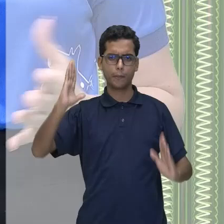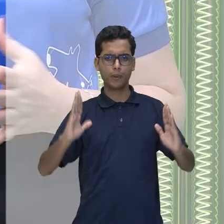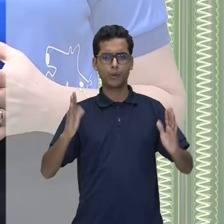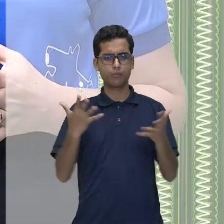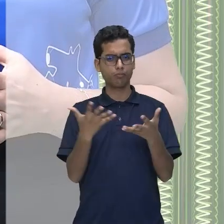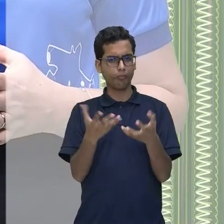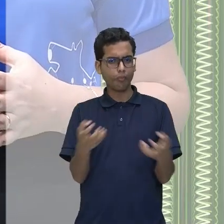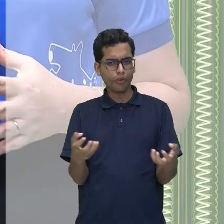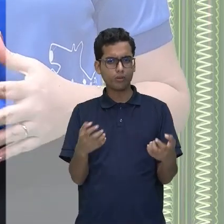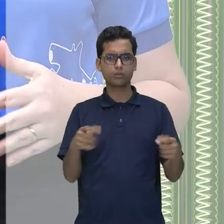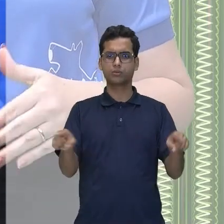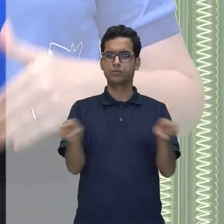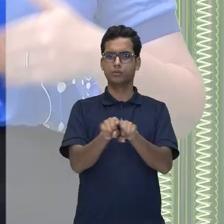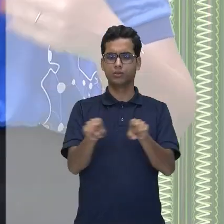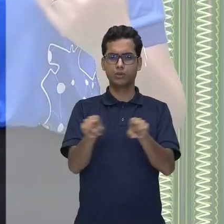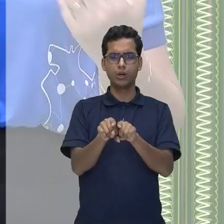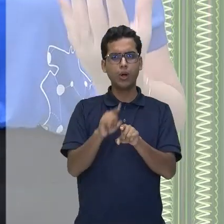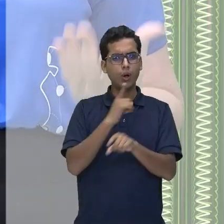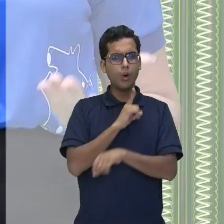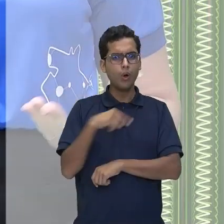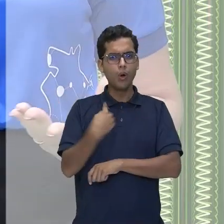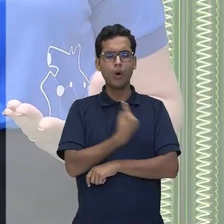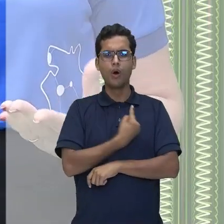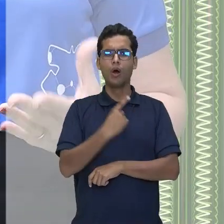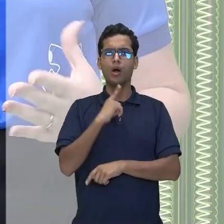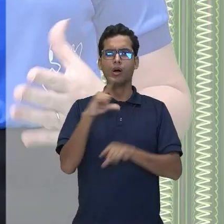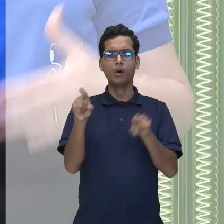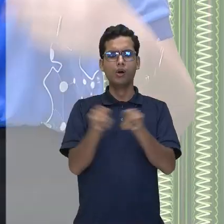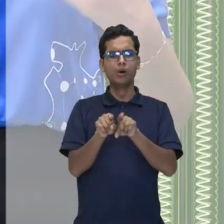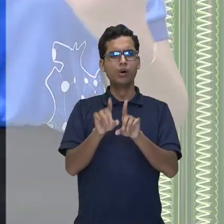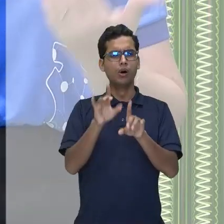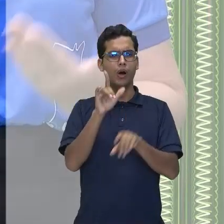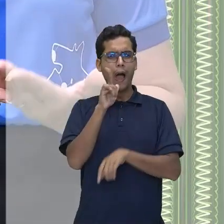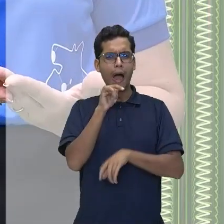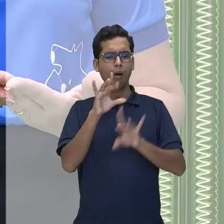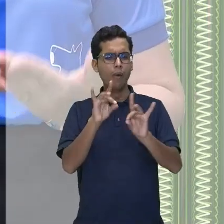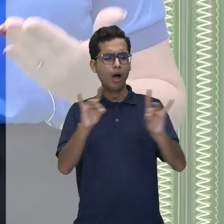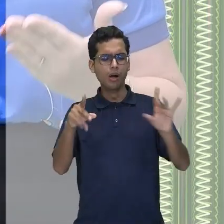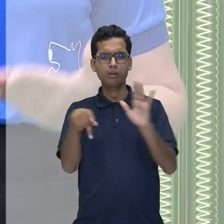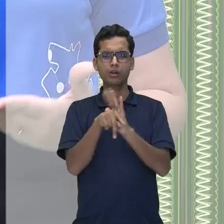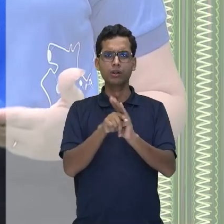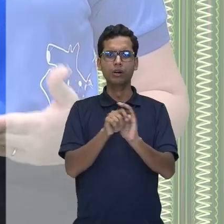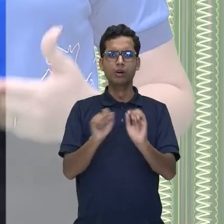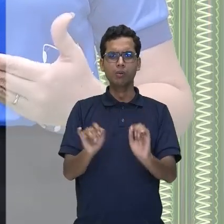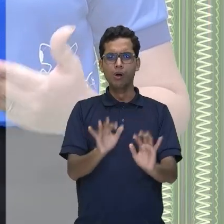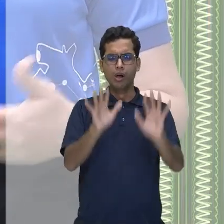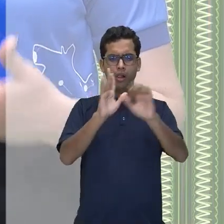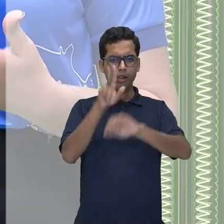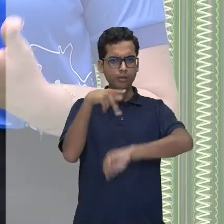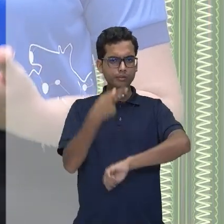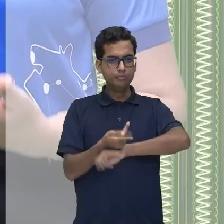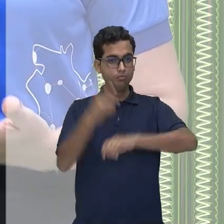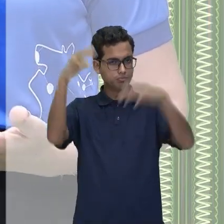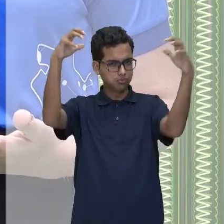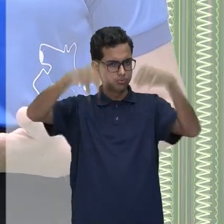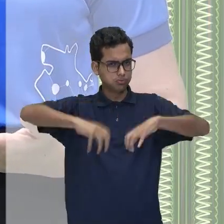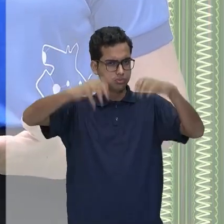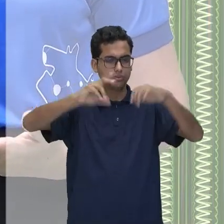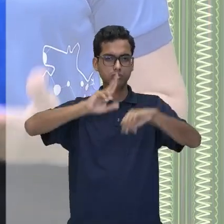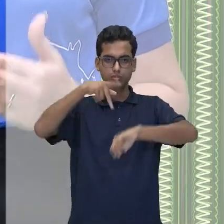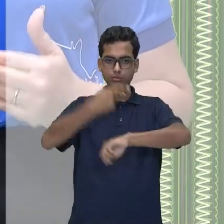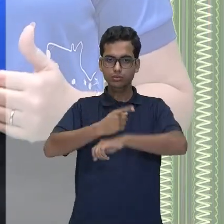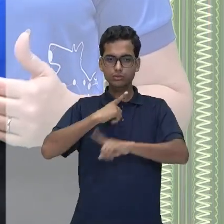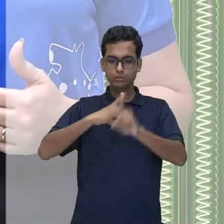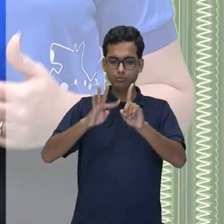seca, né, onde nós não vamos ter umidade suficiente para gerar chuvas, logo a gente vai ter um aumento de